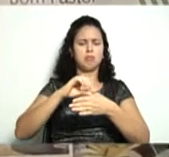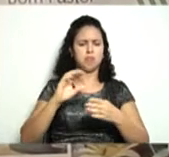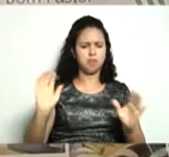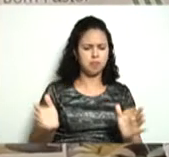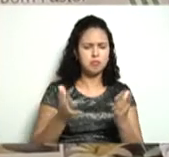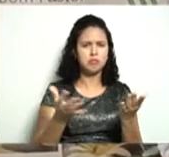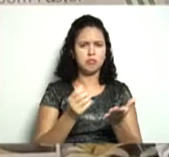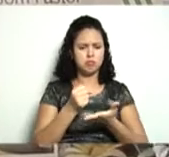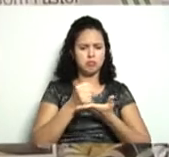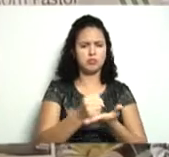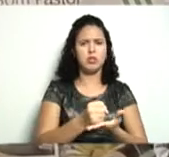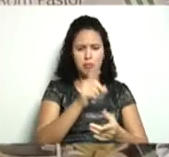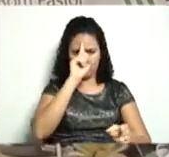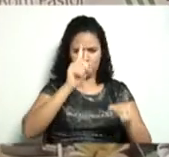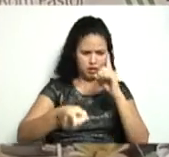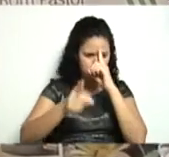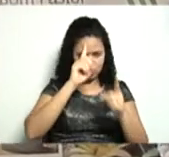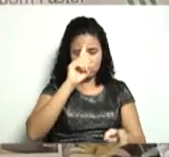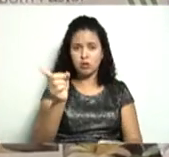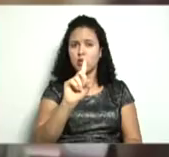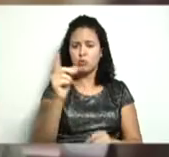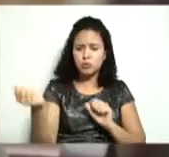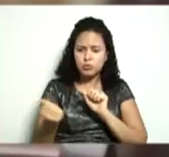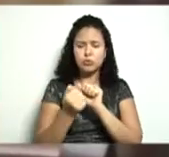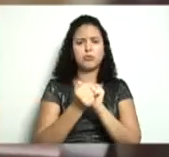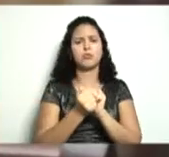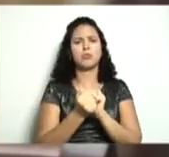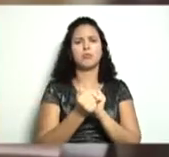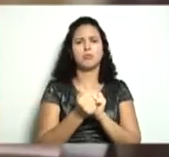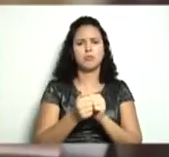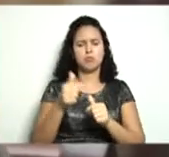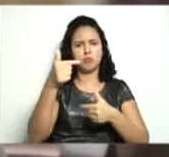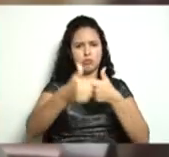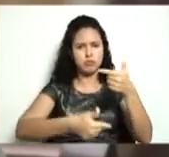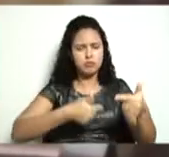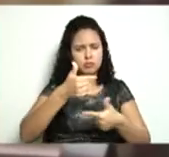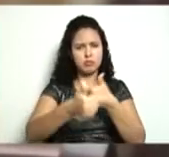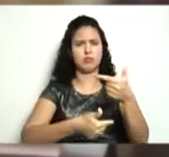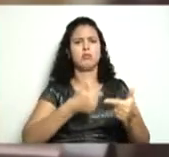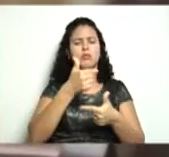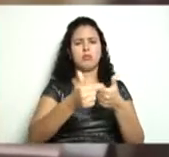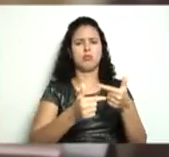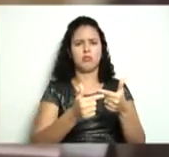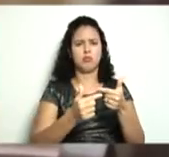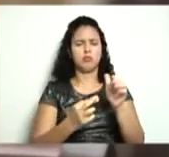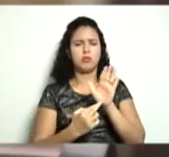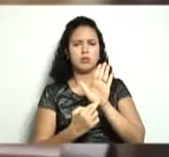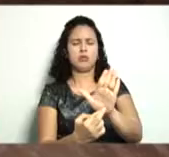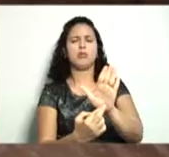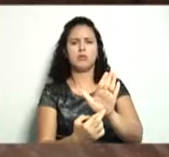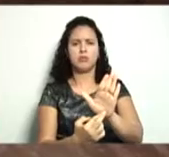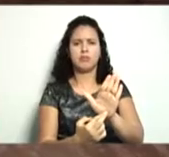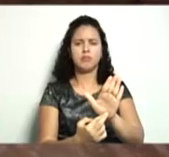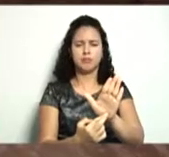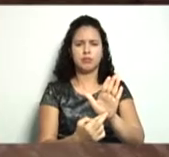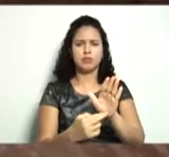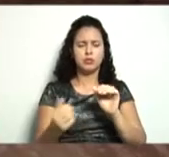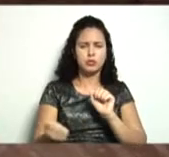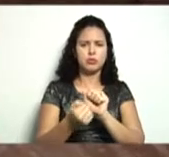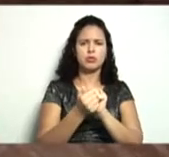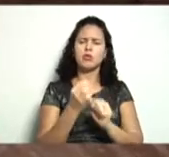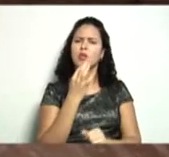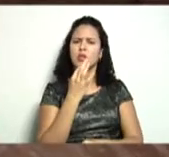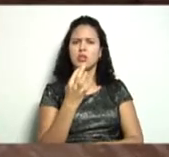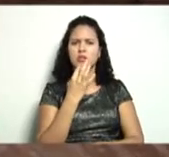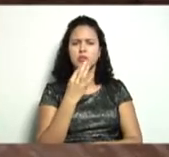de não apenas mandar, mas de tu pegar junto e fazer. Tu tem que liderar a cooperativa e não chefiá-la. E a gente conhece